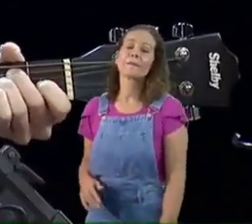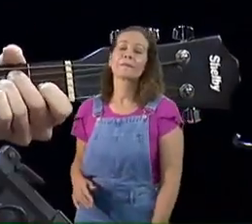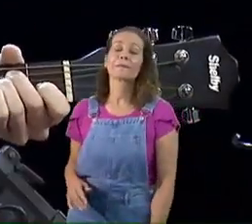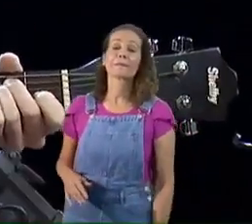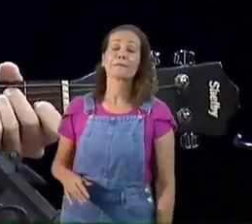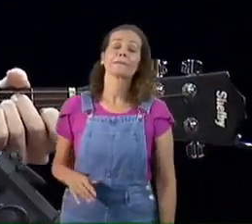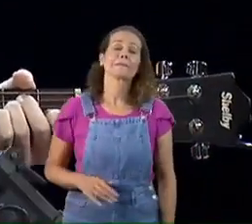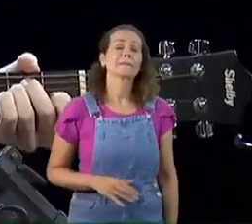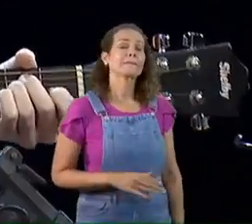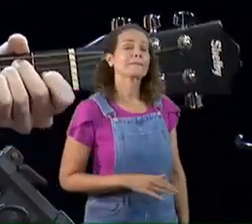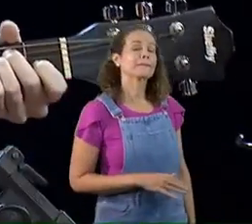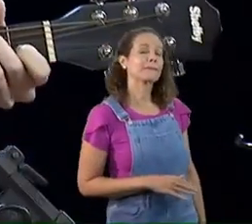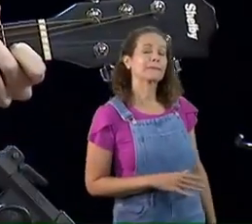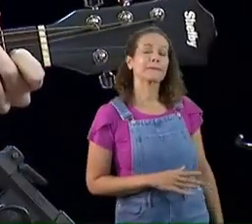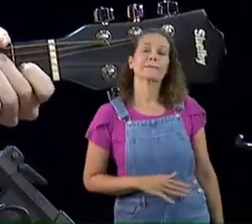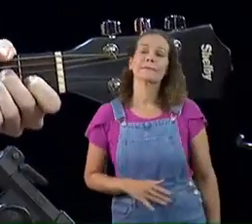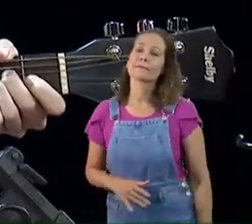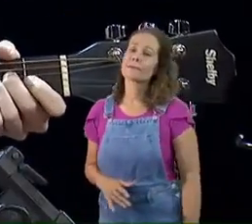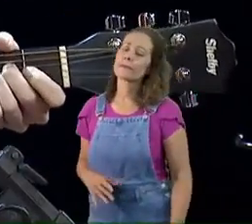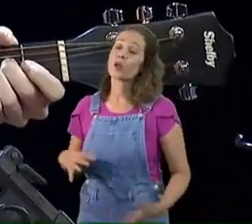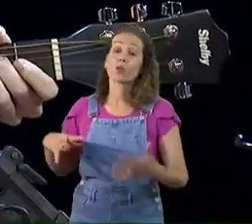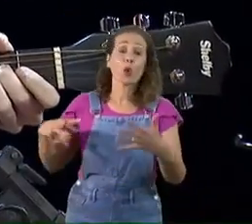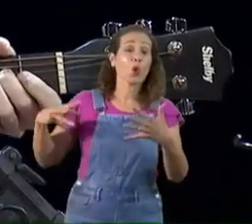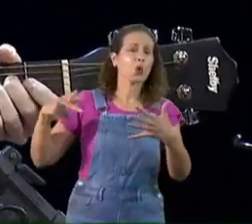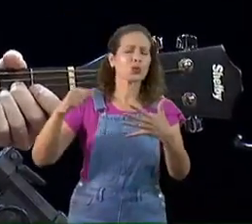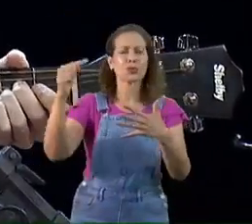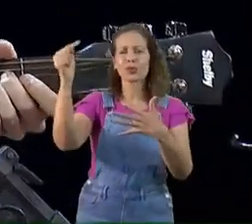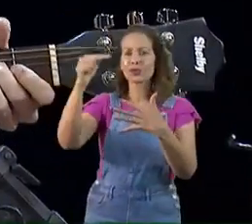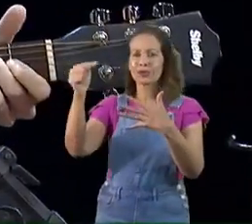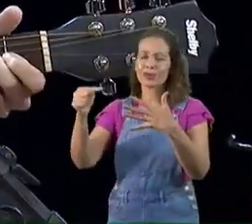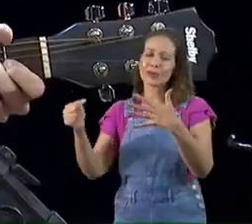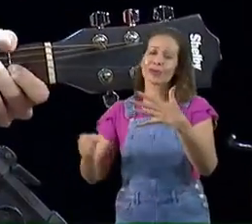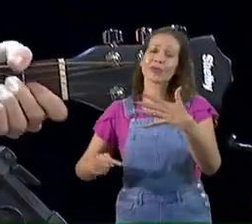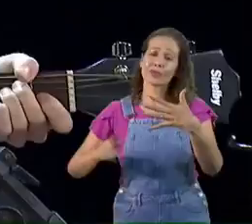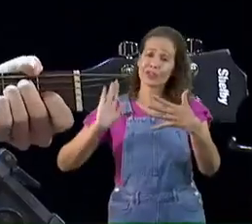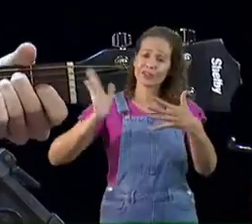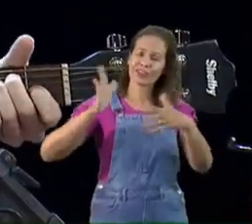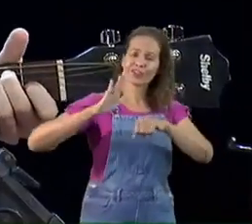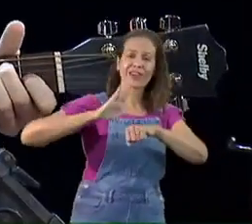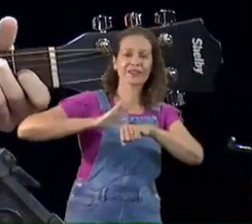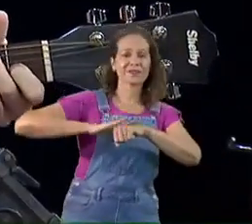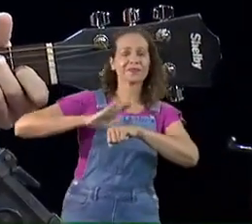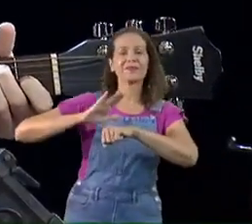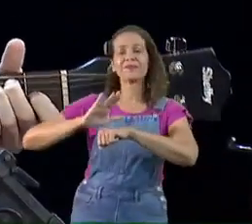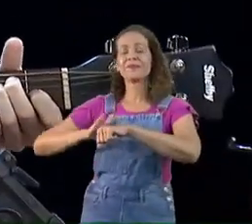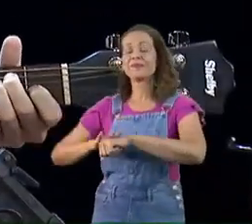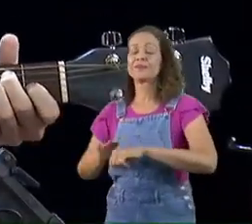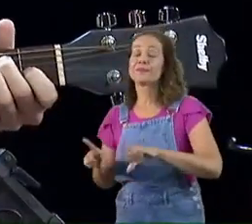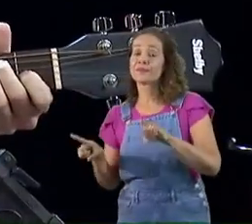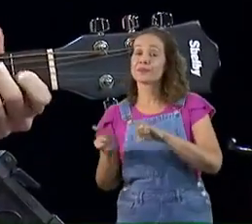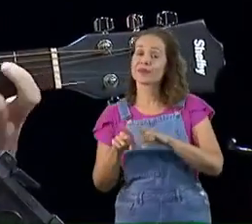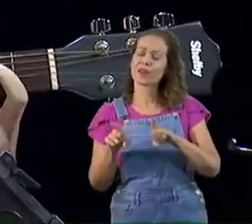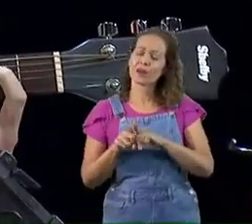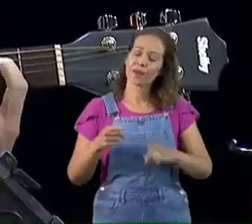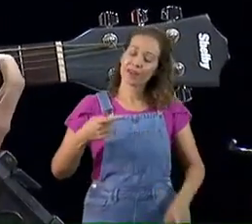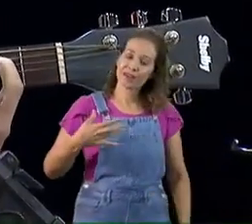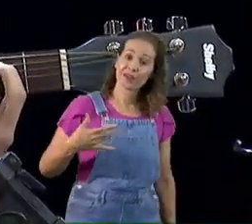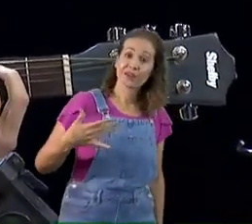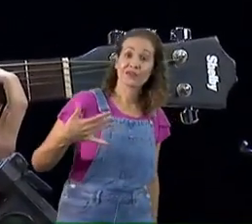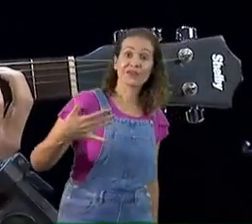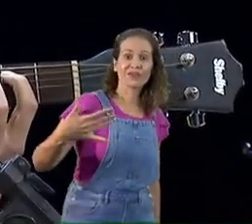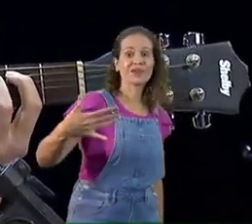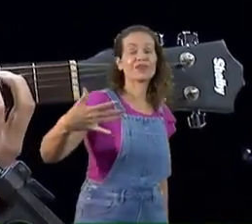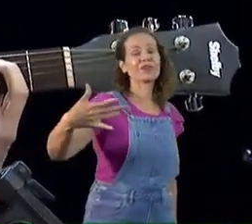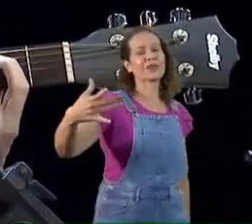Por tudo que tens feito, por tudo que vais